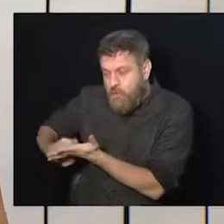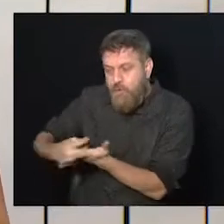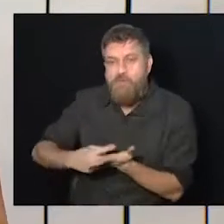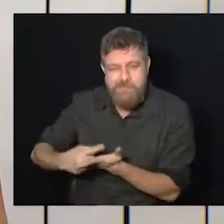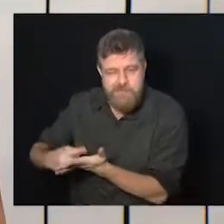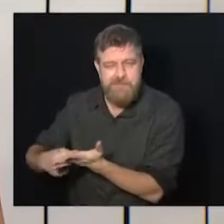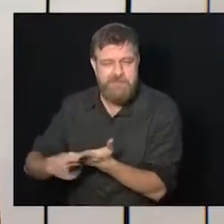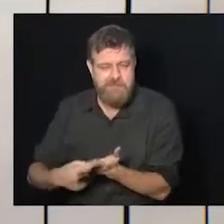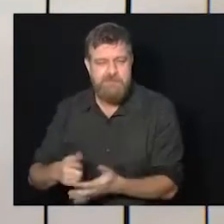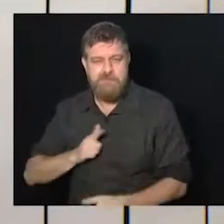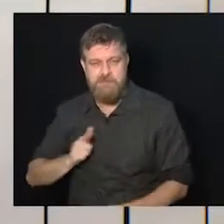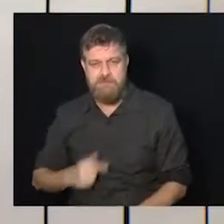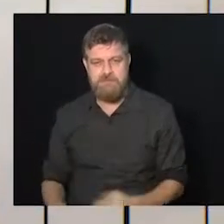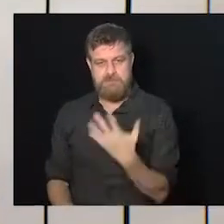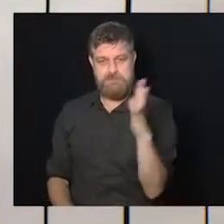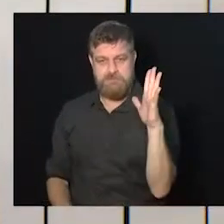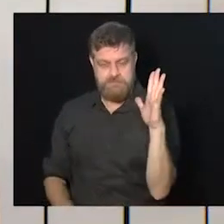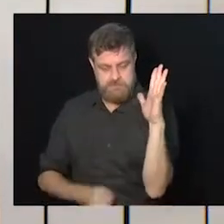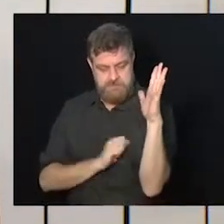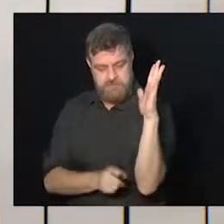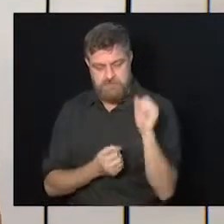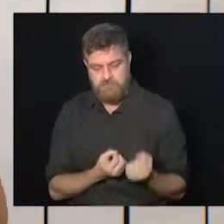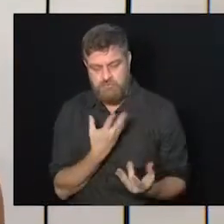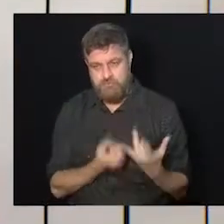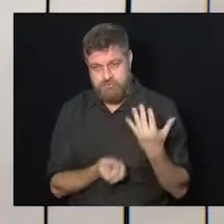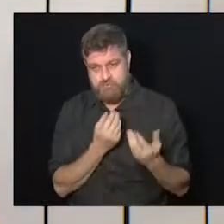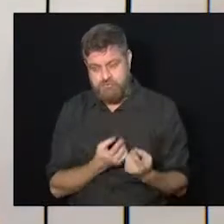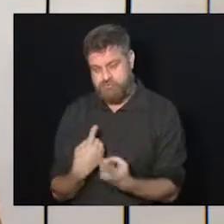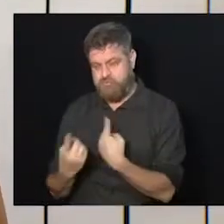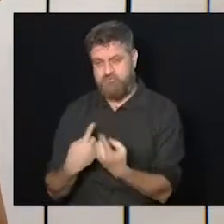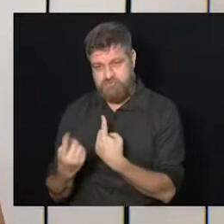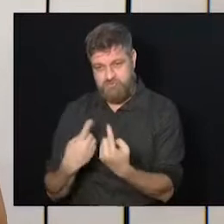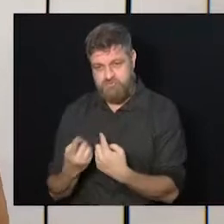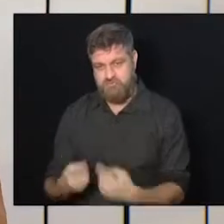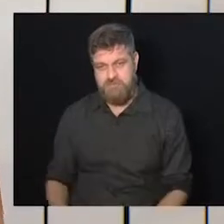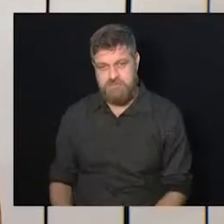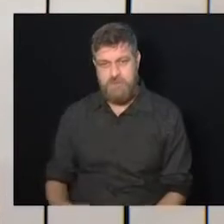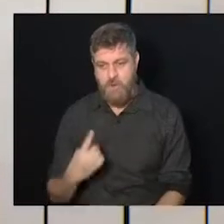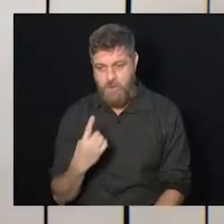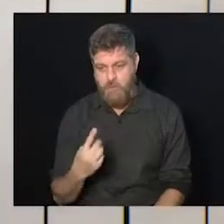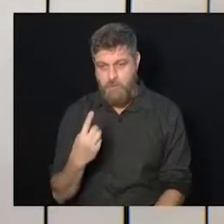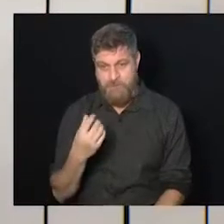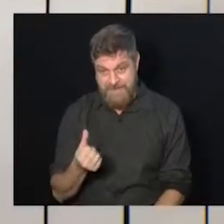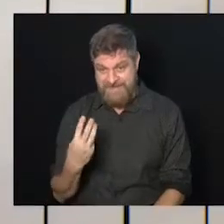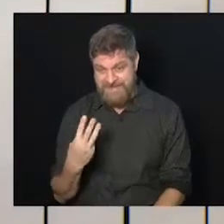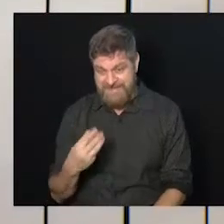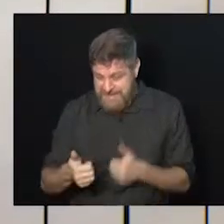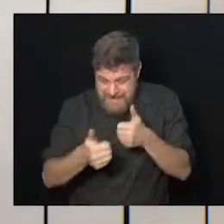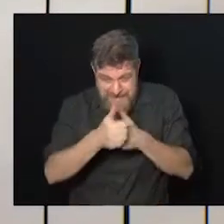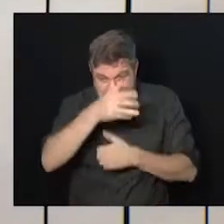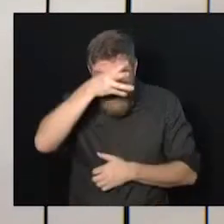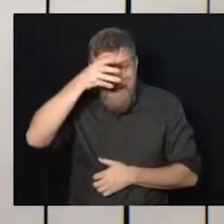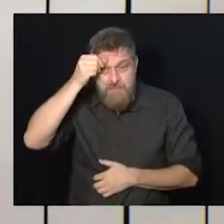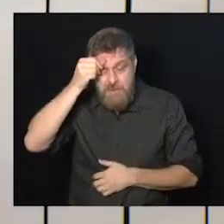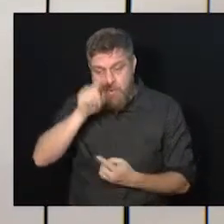o combinado era incendiar as margens da BR-163, lá daquela região que fica bem ali na Amazônia, e o objetivo